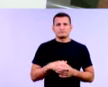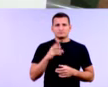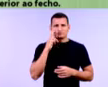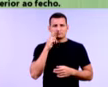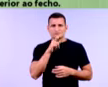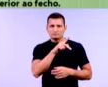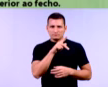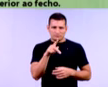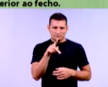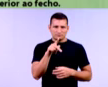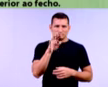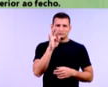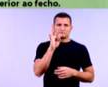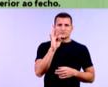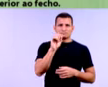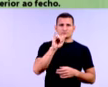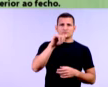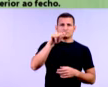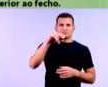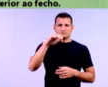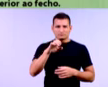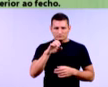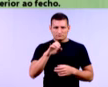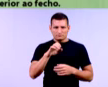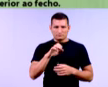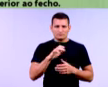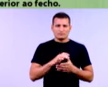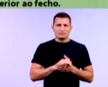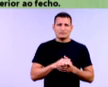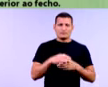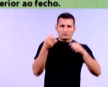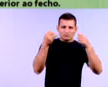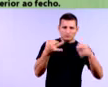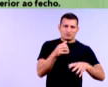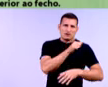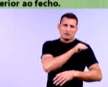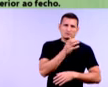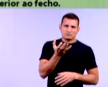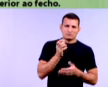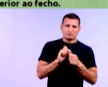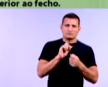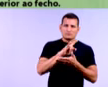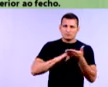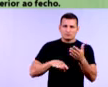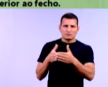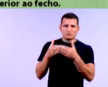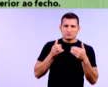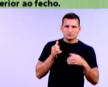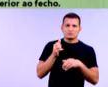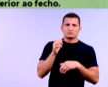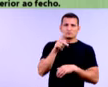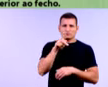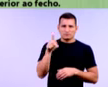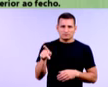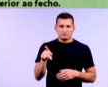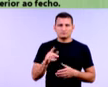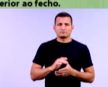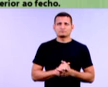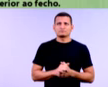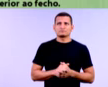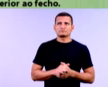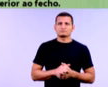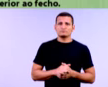Tayane disse que o aluno quer fazer um documento para solicitar. Bem, se eu quero